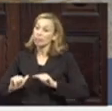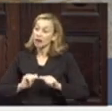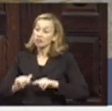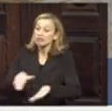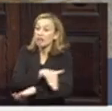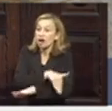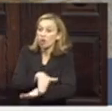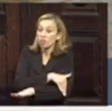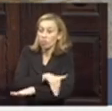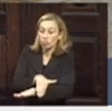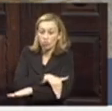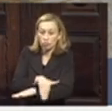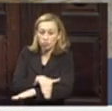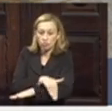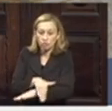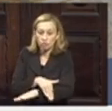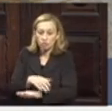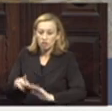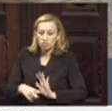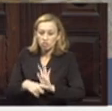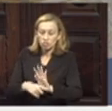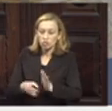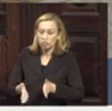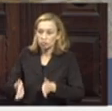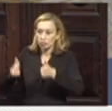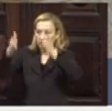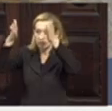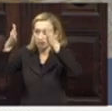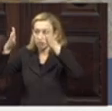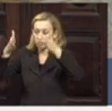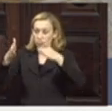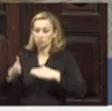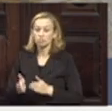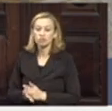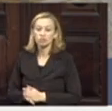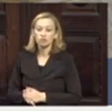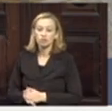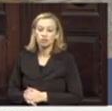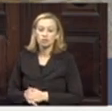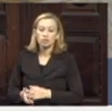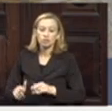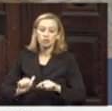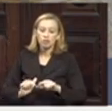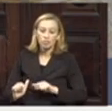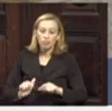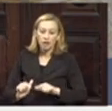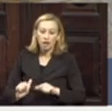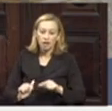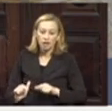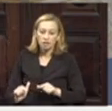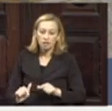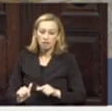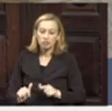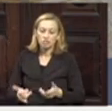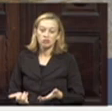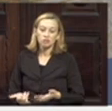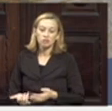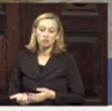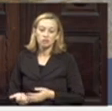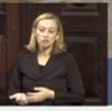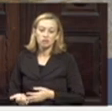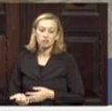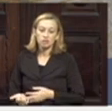que é da assessoria. Esse projeto, senhor presidente, vem buscar atender um pleito de um segmento